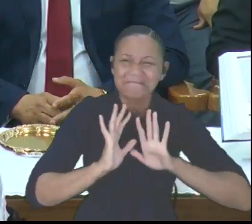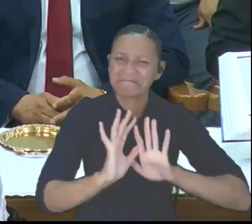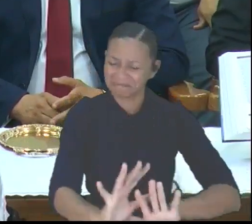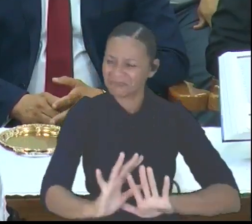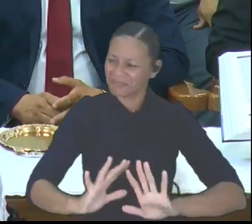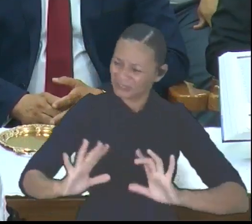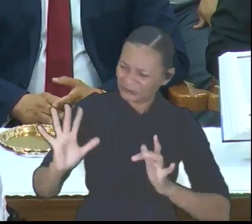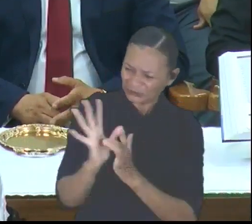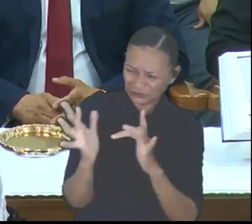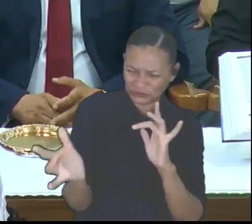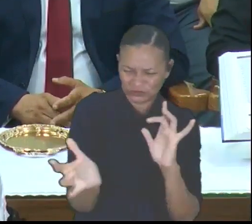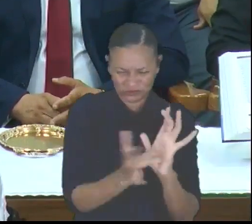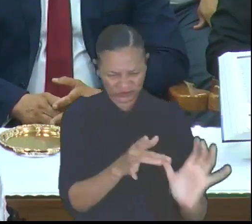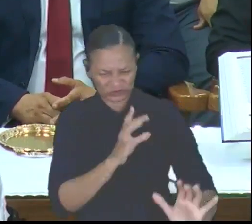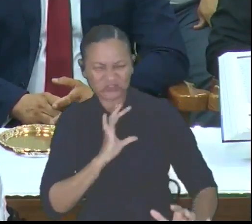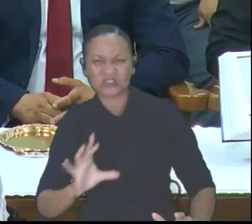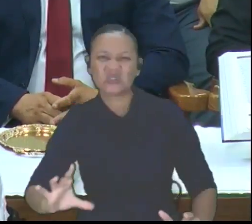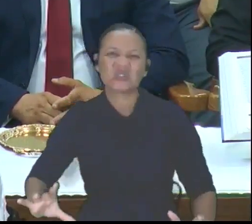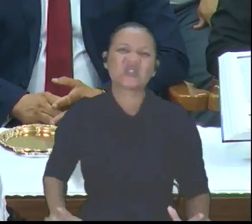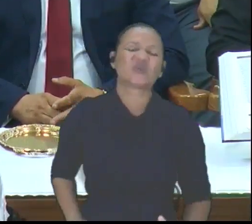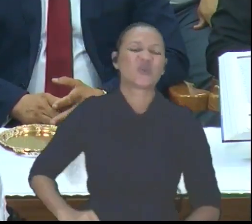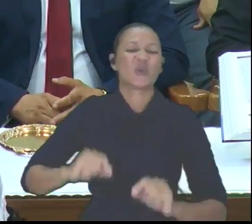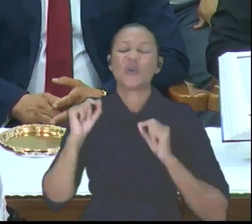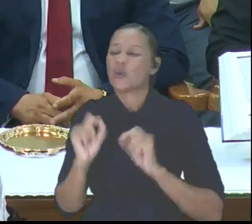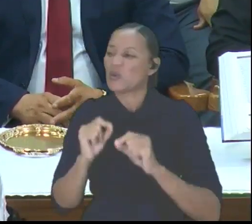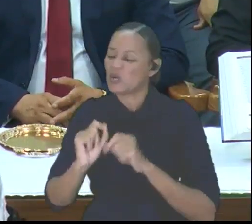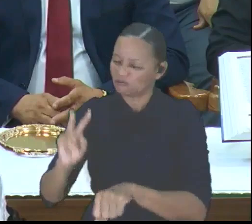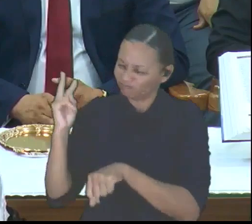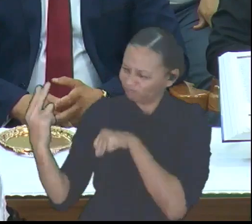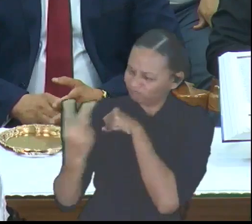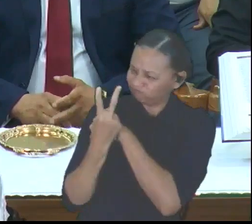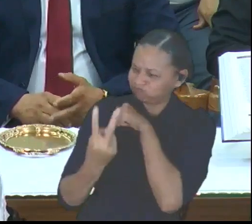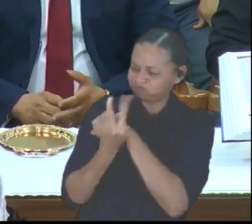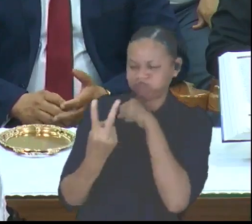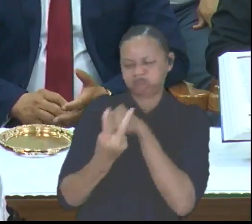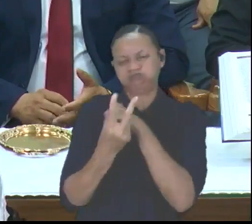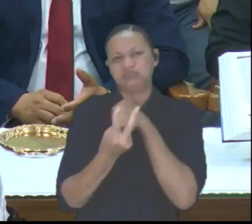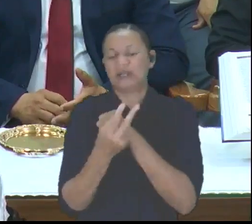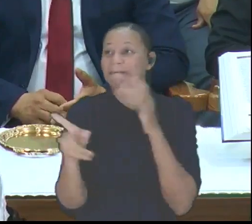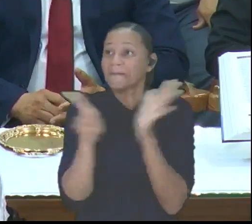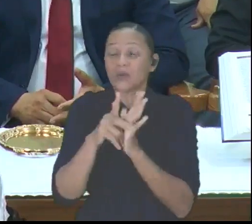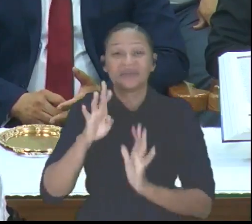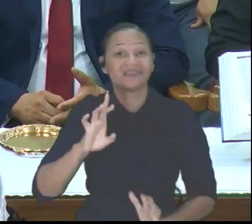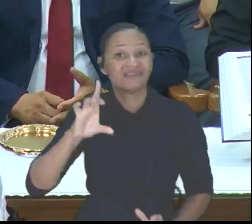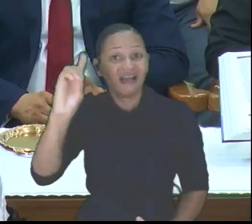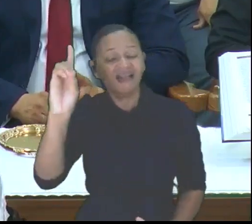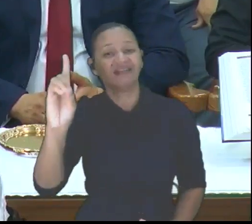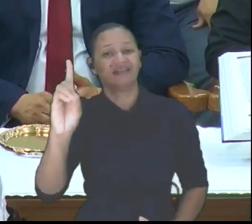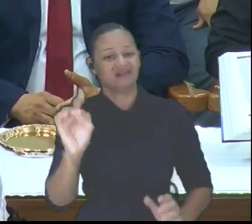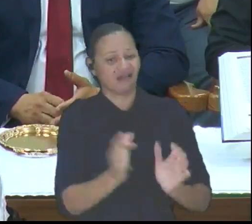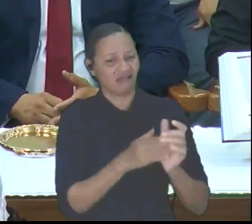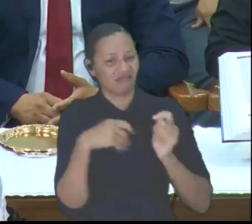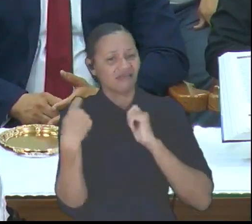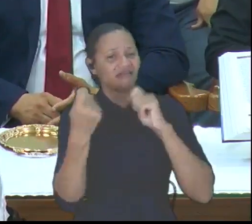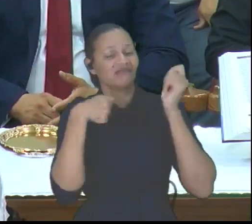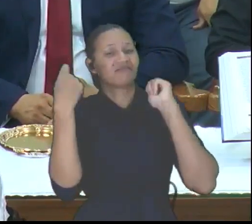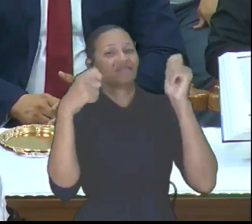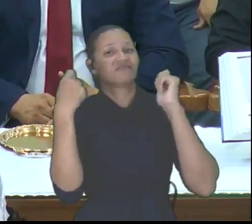com Cristo é sinal de livramento e proteção da parte dele.